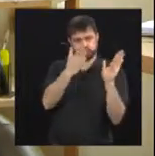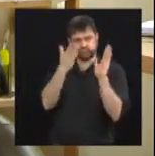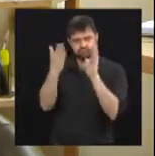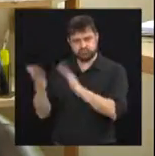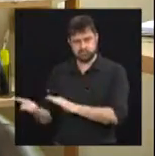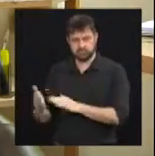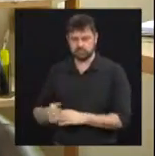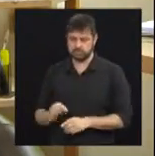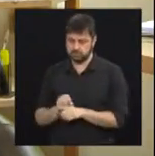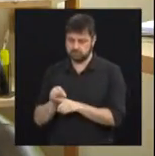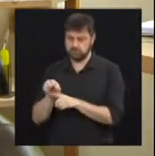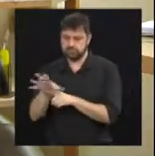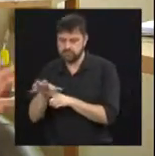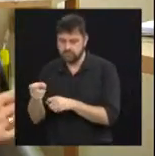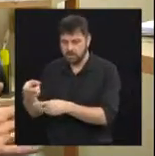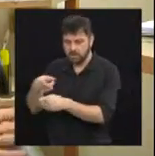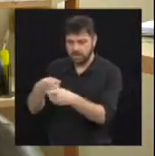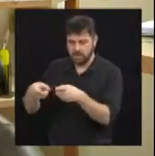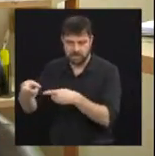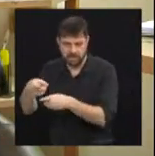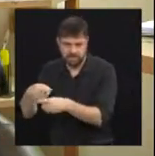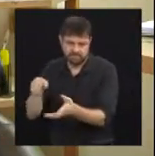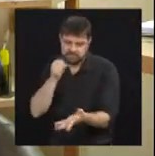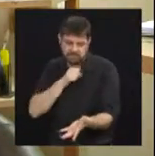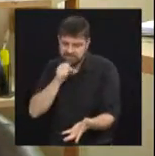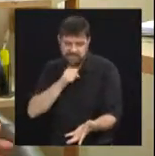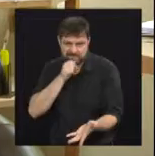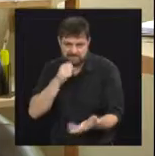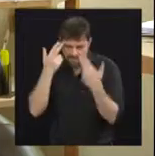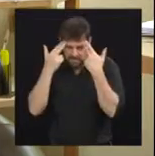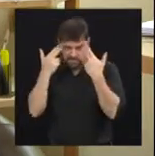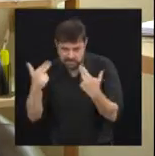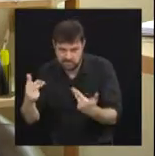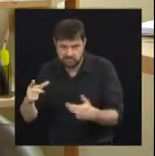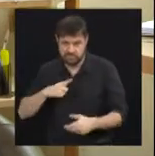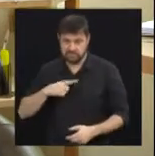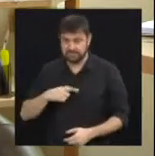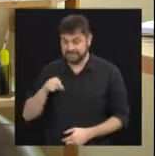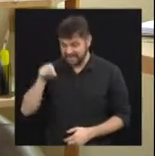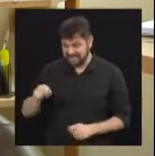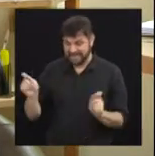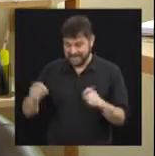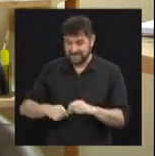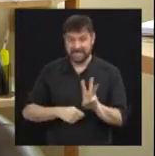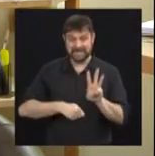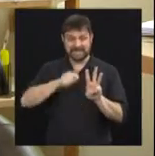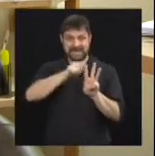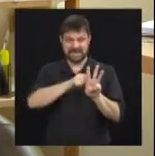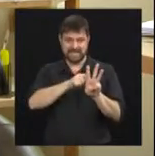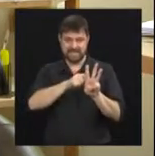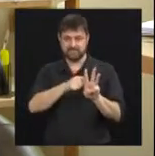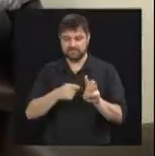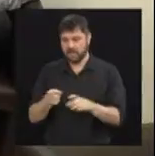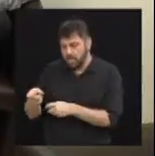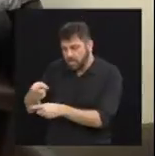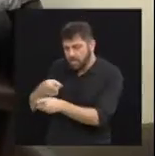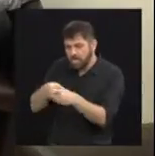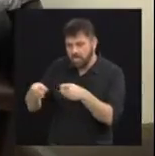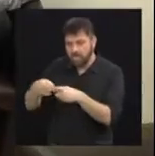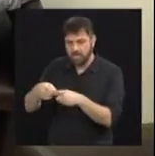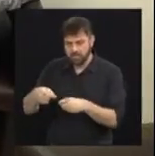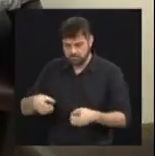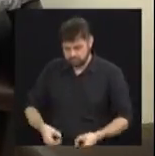e, portanto, os espermatozoides com mais idade que um homem tem nos testículos têm 3 meses de vida e isso permite que o homem tenha